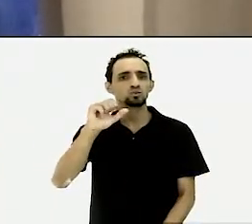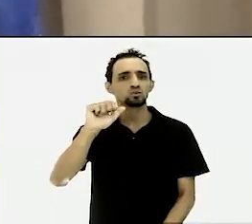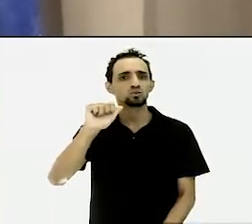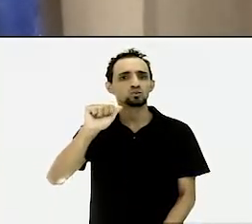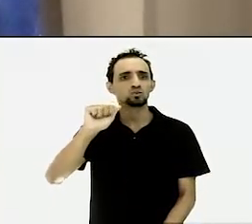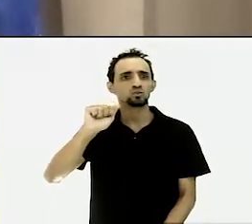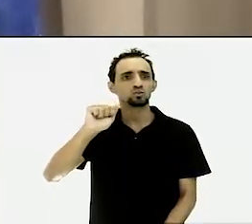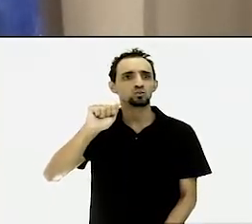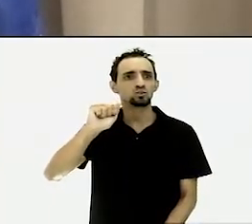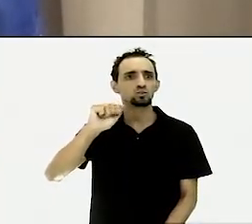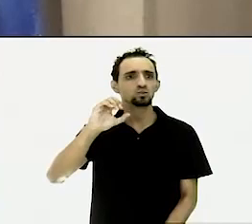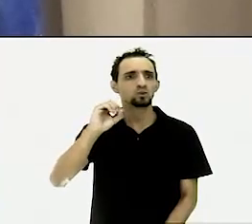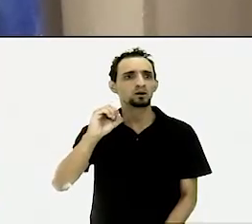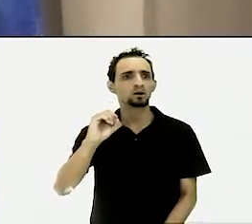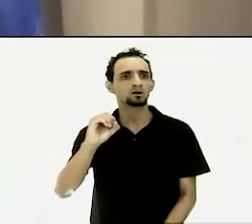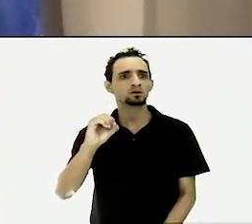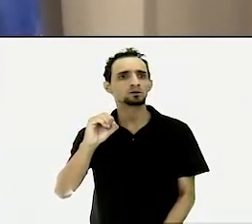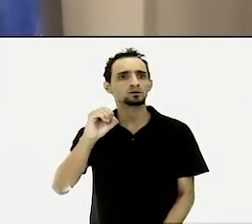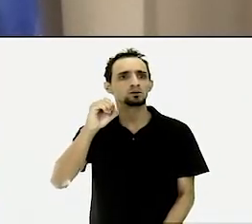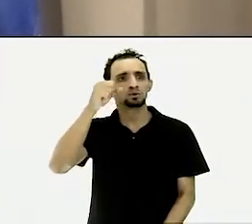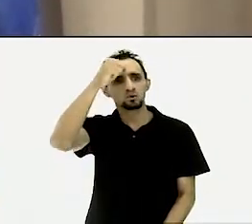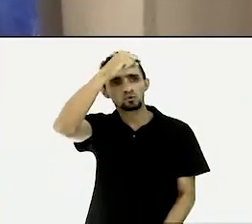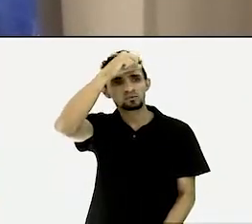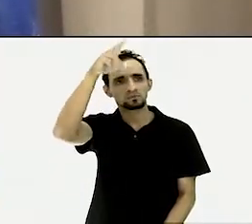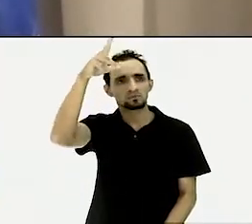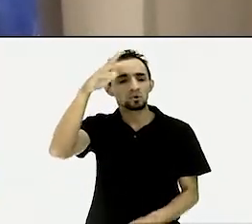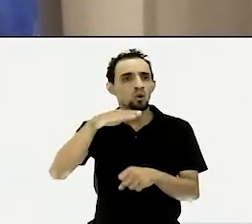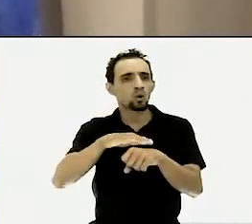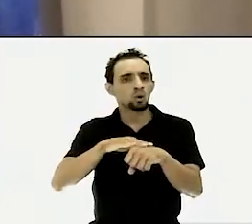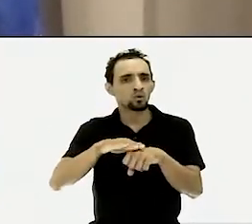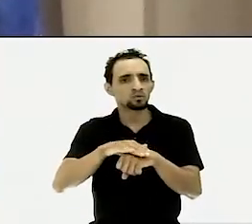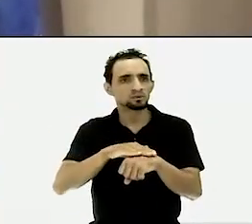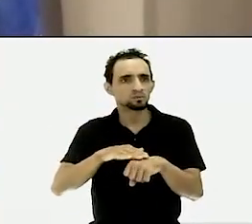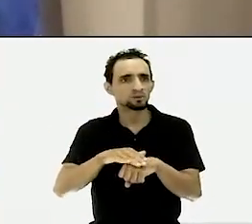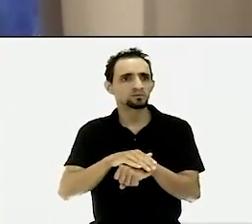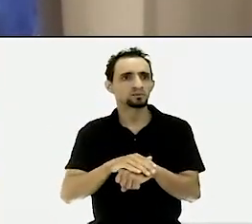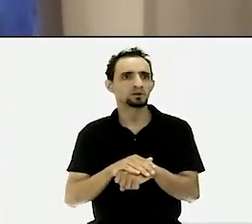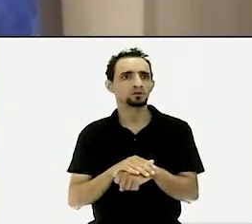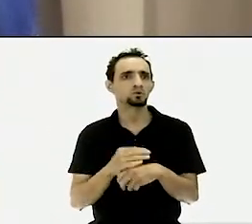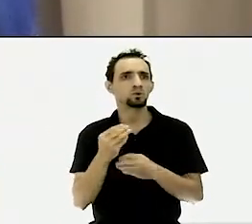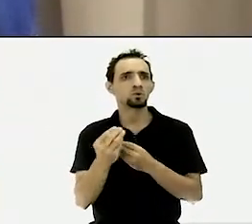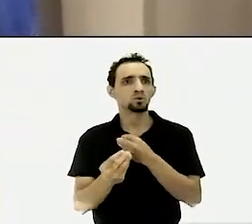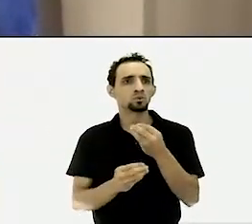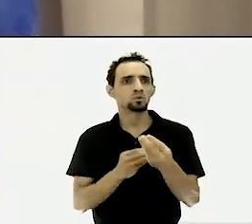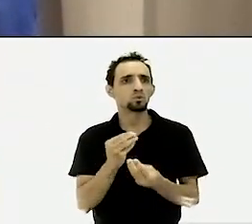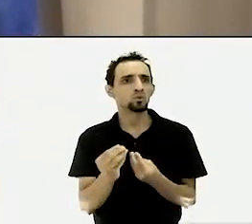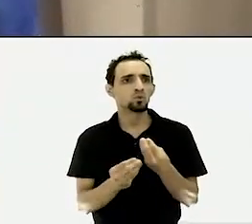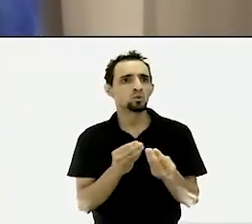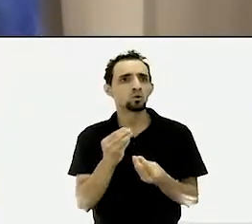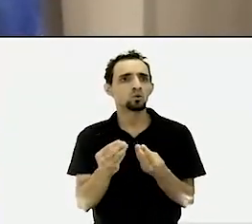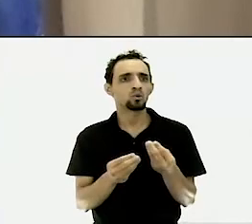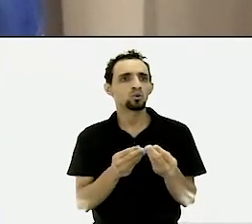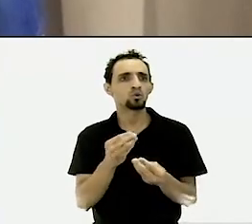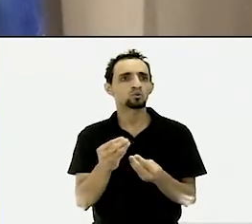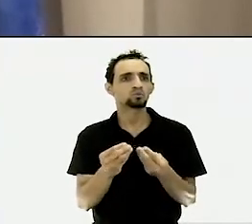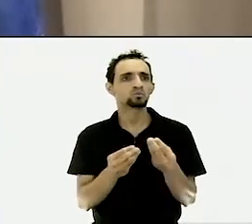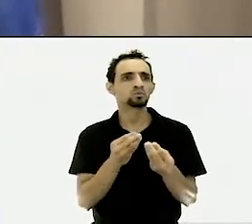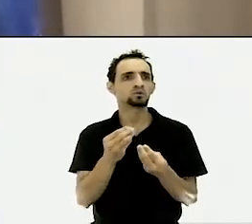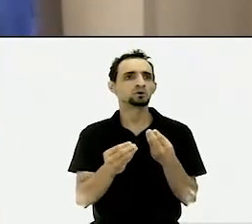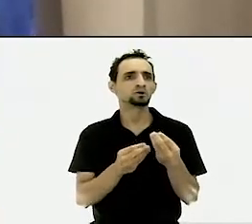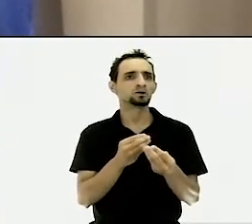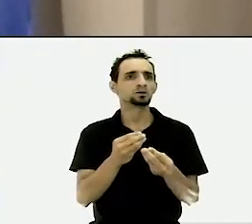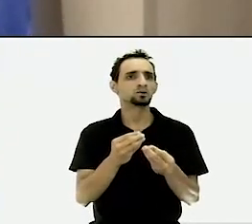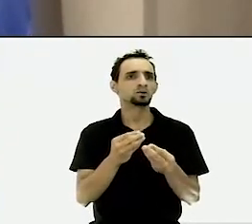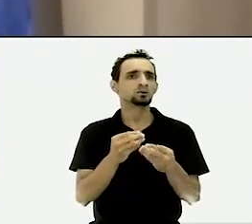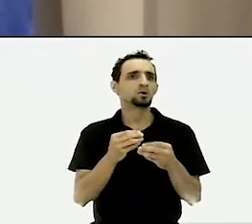teve conversa, disse que foi lá falar para eles, a conversa que eu ouvi, não do João, conversa que eu ouvi, mas não foi conversa do prefeito.